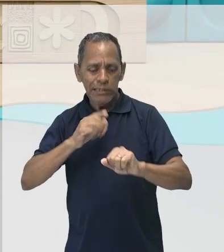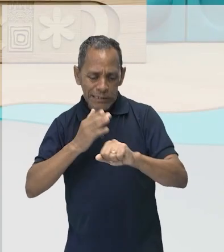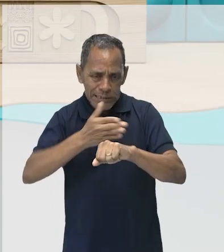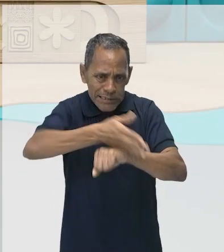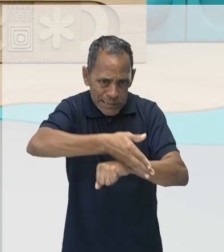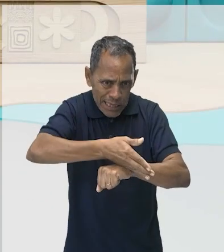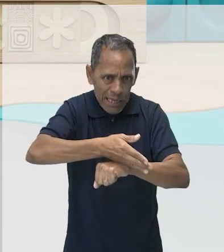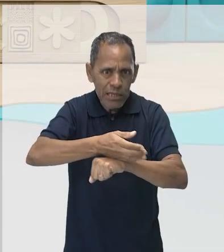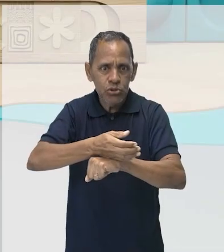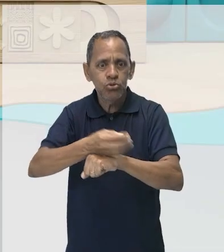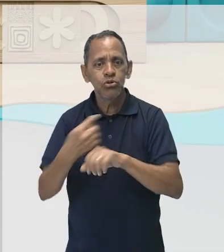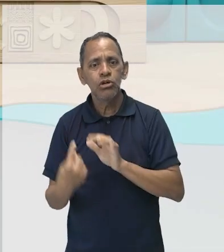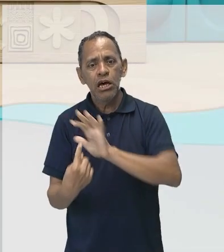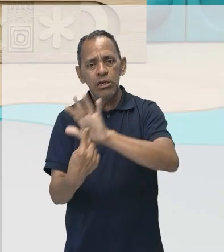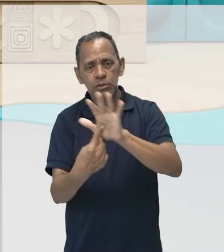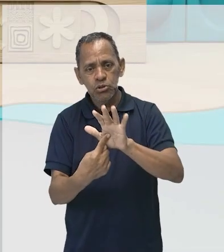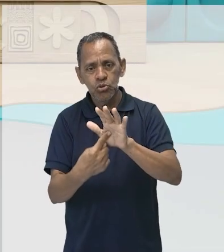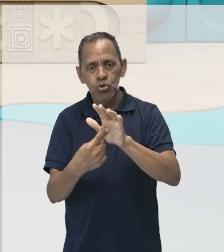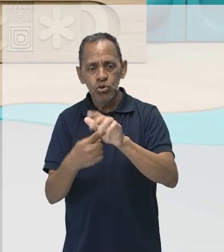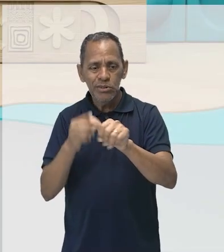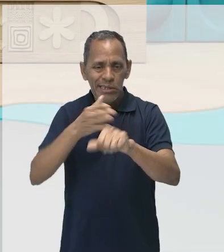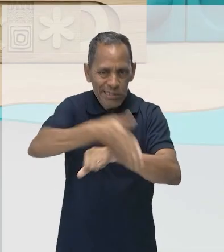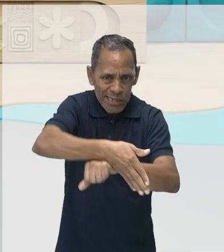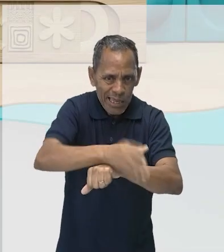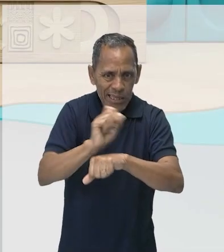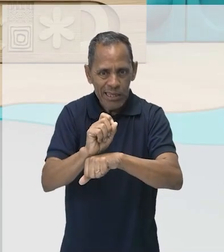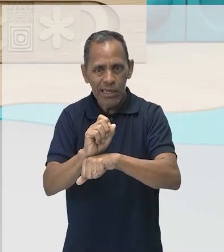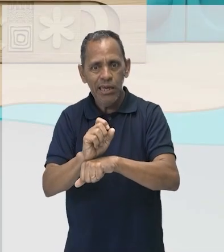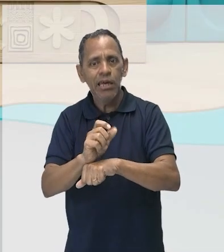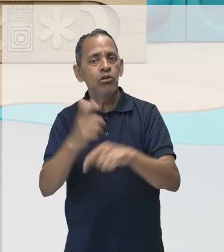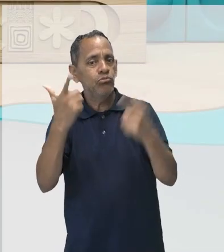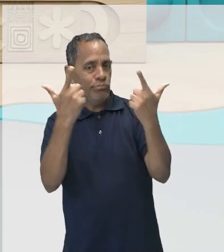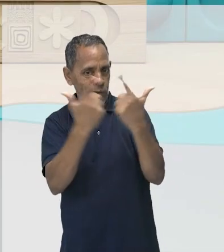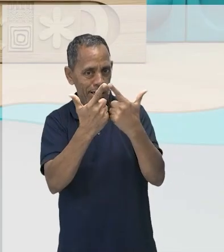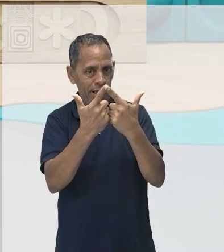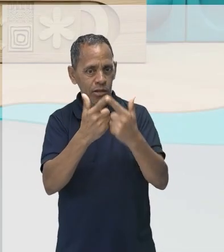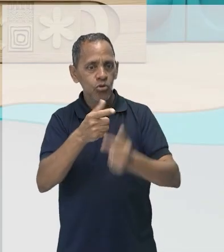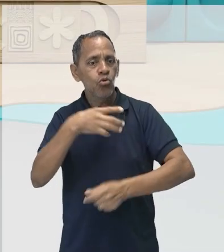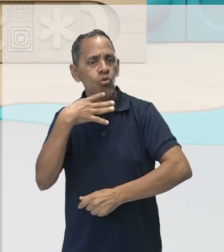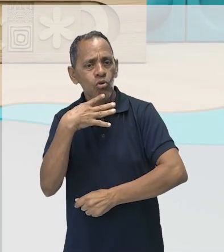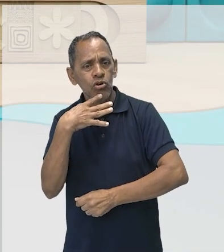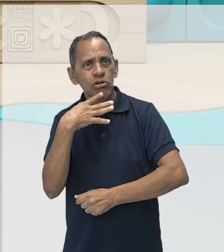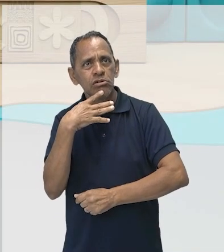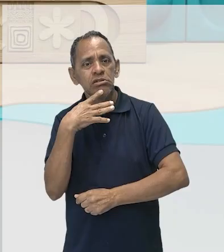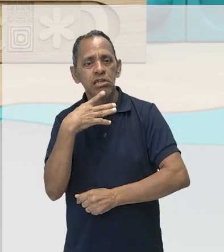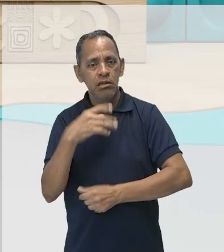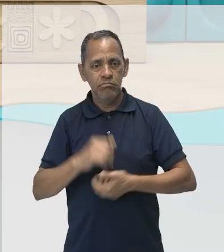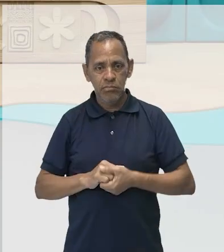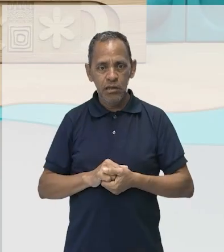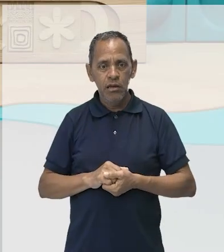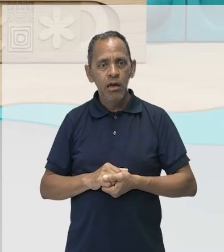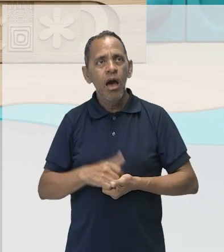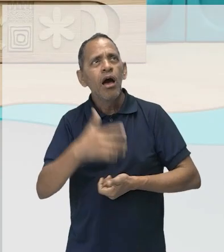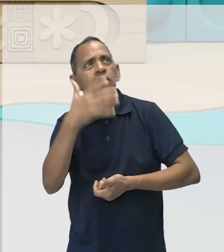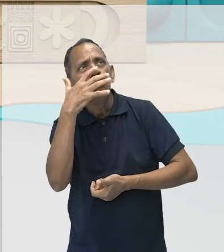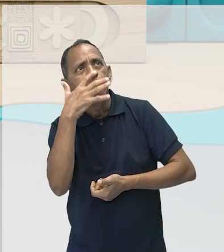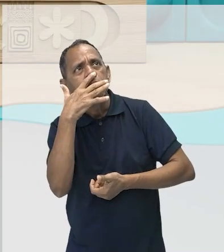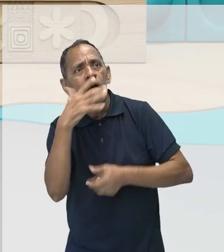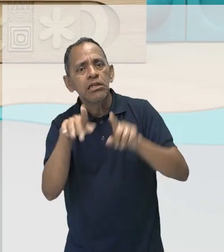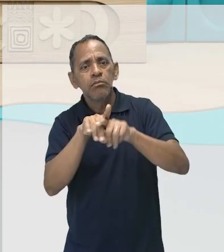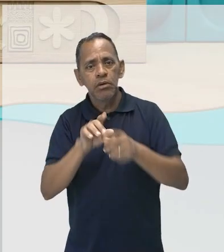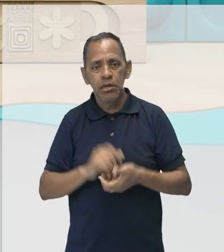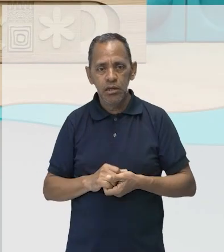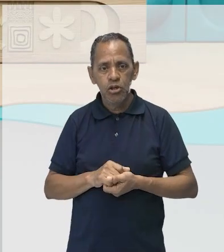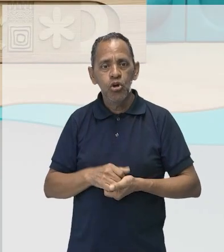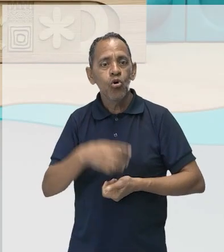ter acesso a espetáculos, a entrar no teatro, a conhecer essa casa de espetáculo, ver um pouco